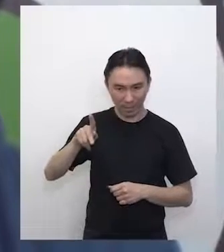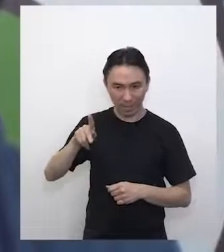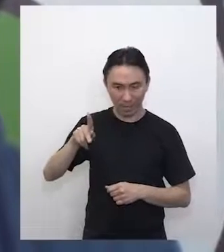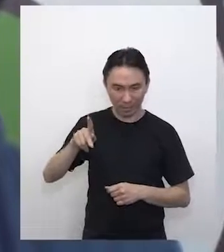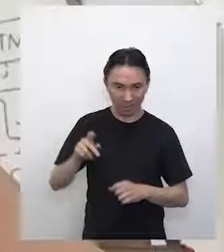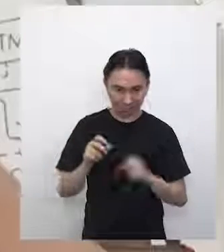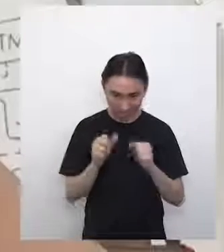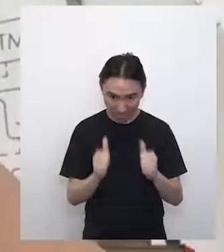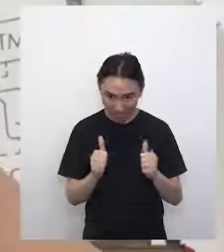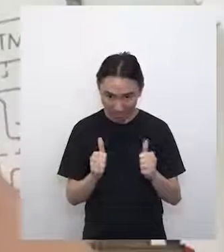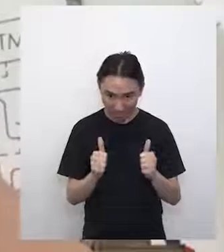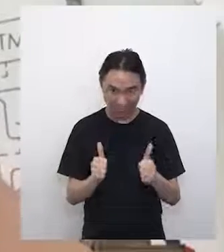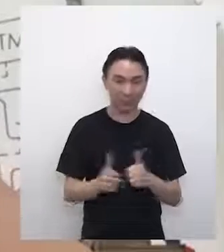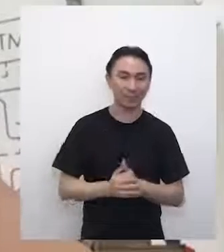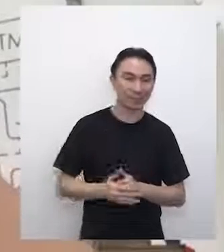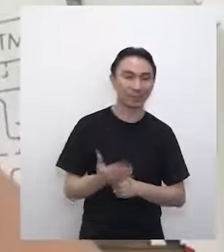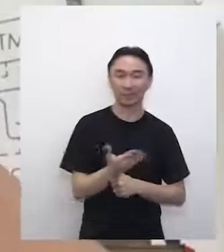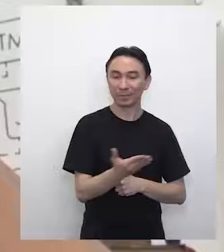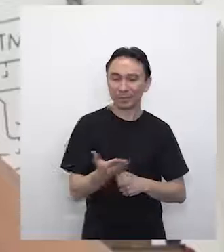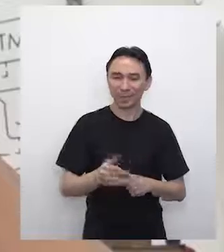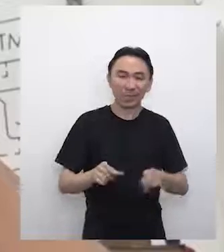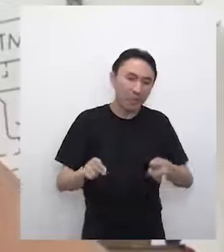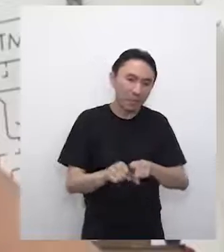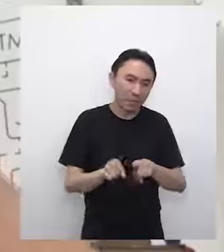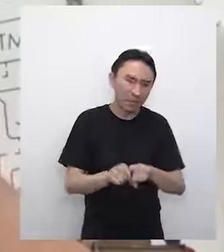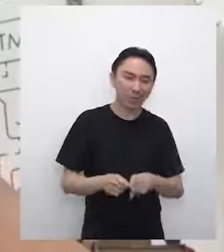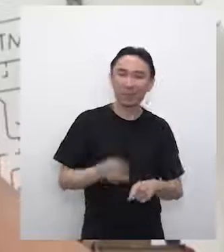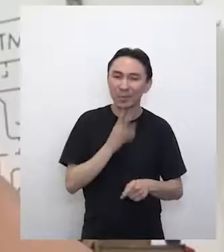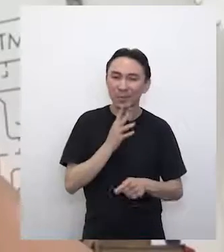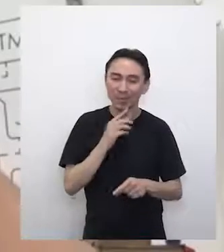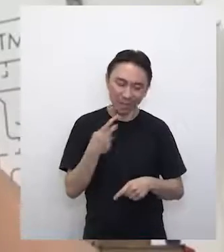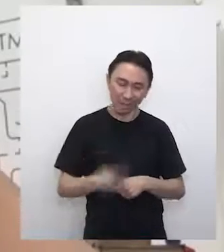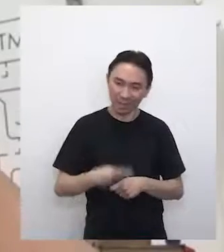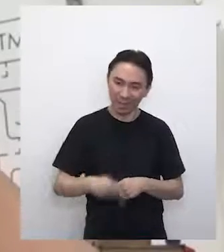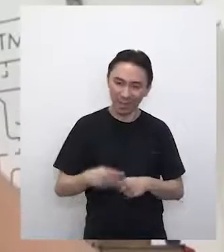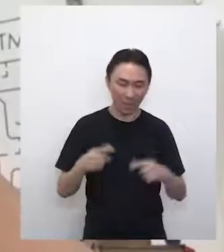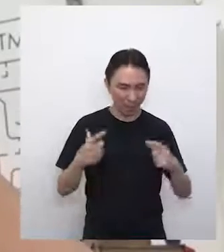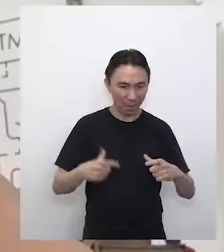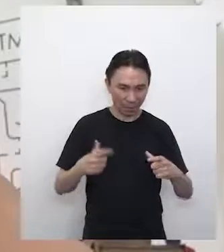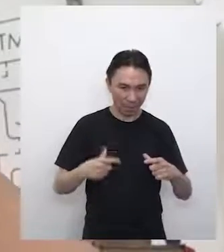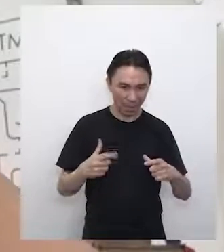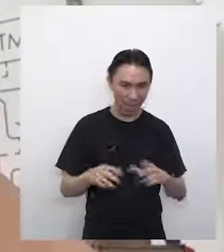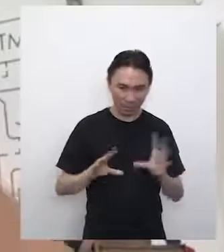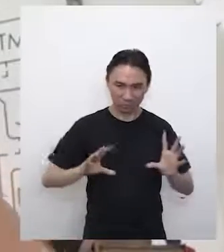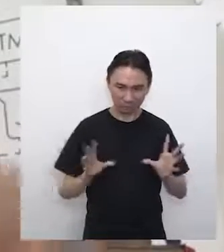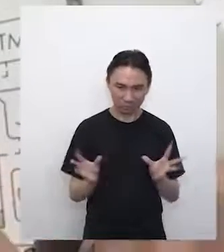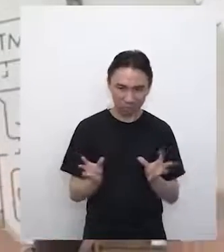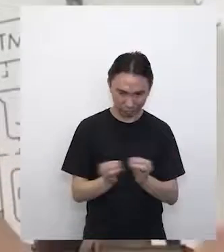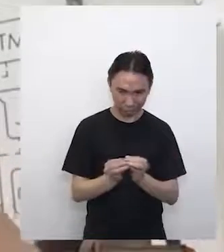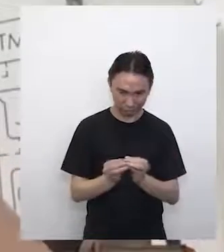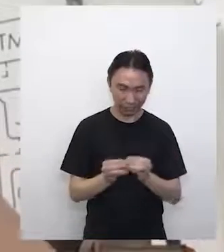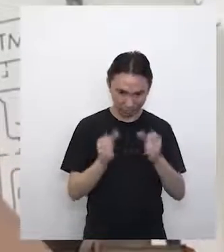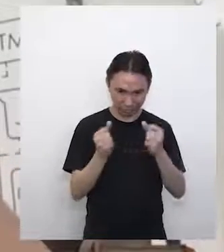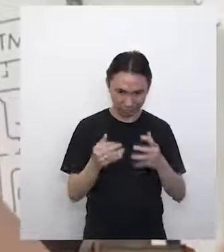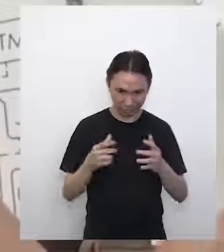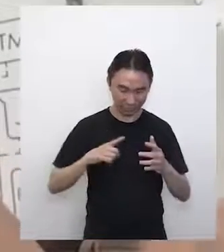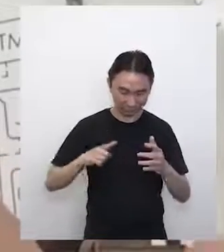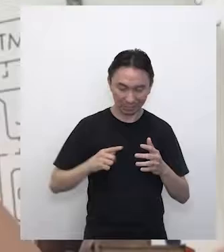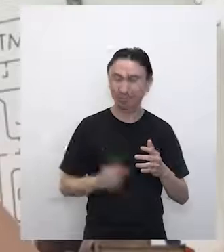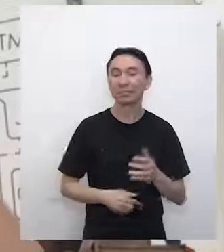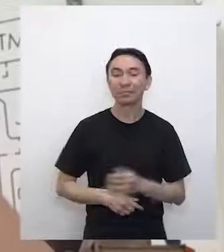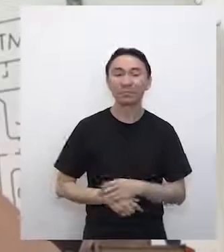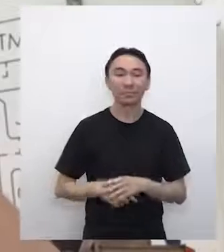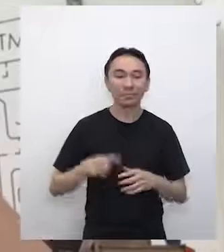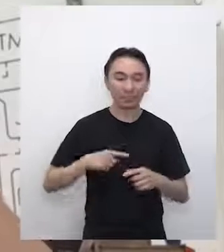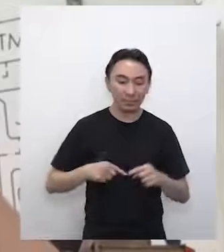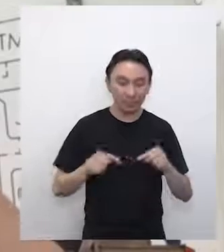CIEBP, beleza? E aí, para vocês conhecerem um pouquinho do espaço, vou resumidamente falar os espaços que nós temos aqui, tá?